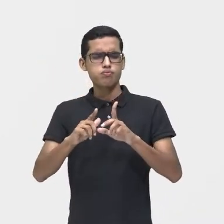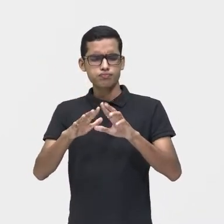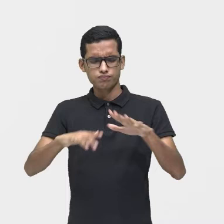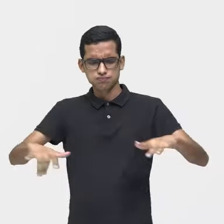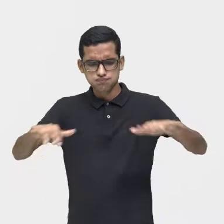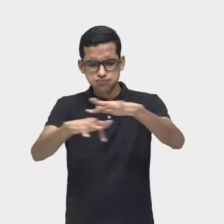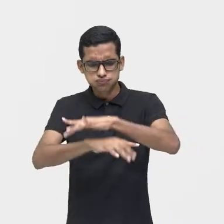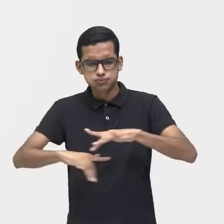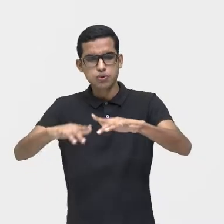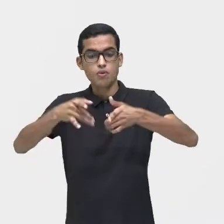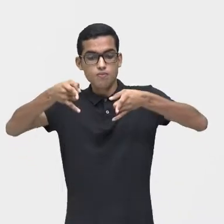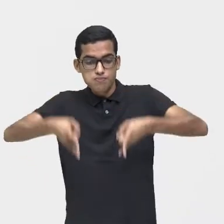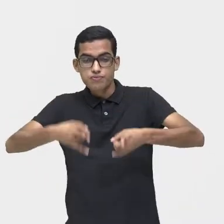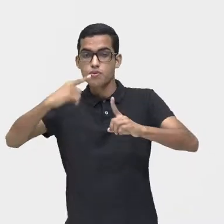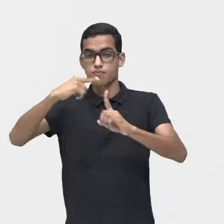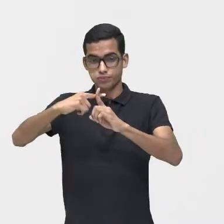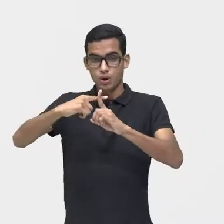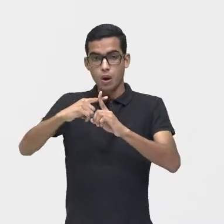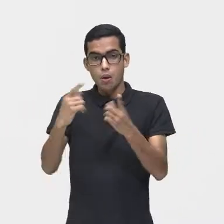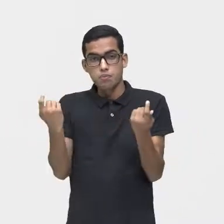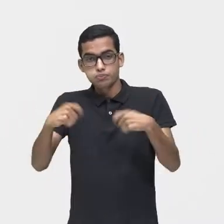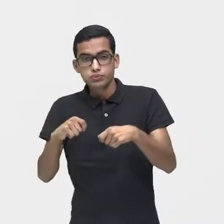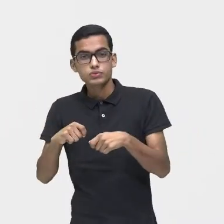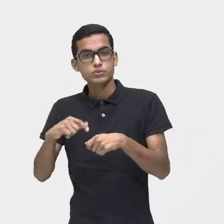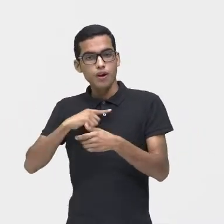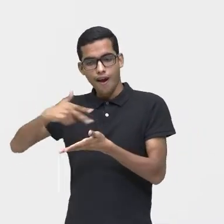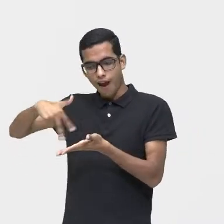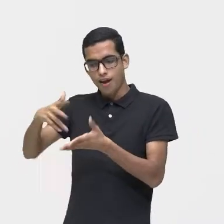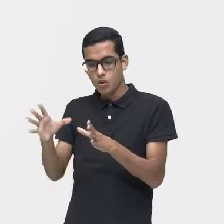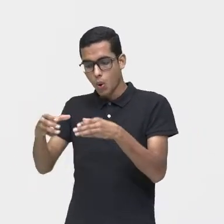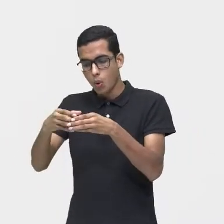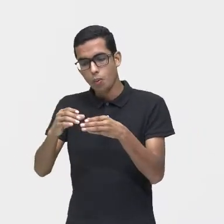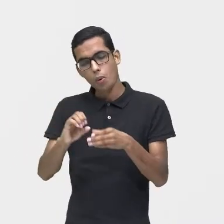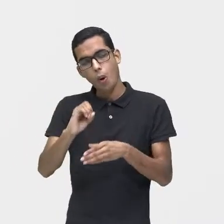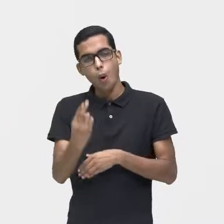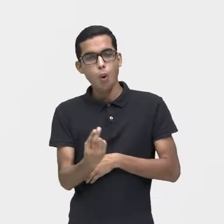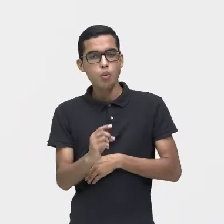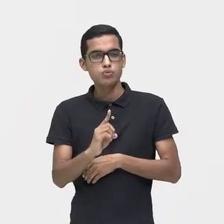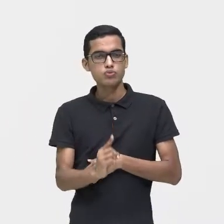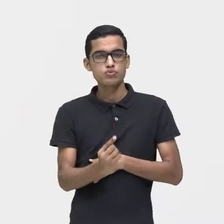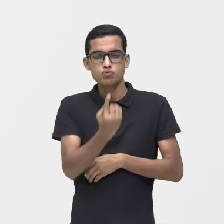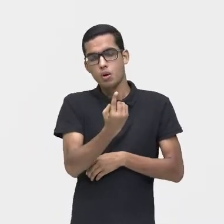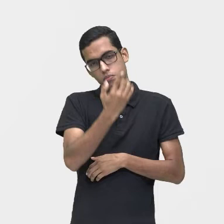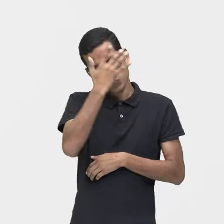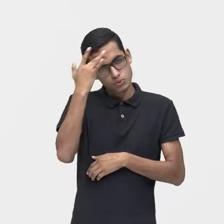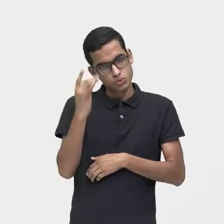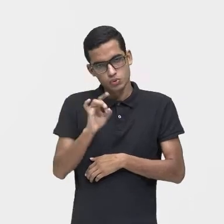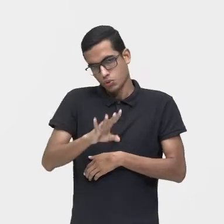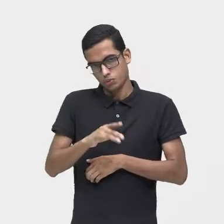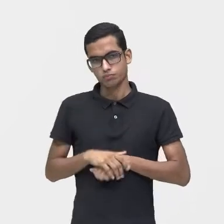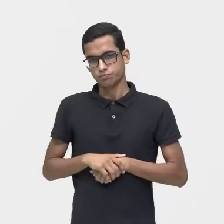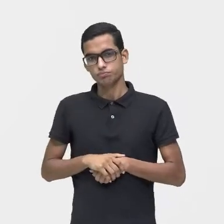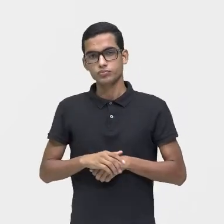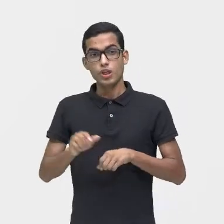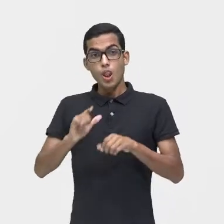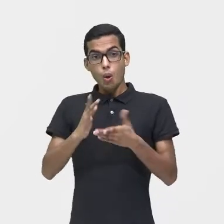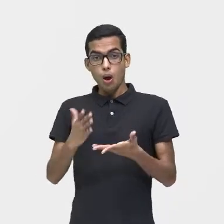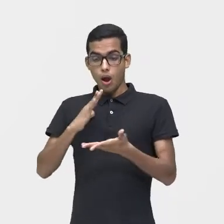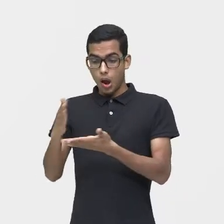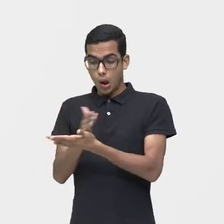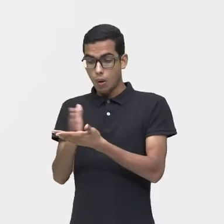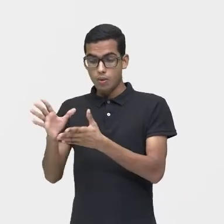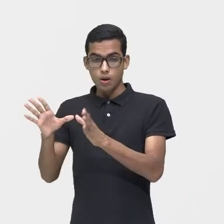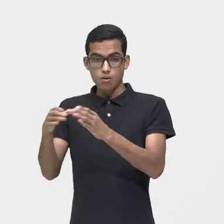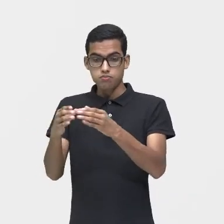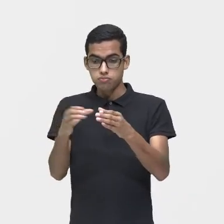ser realizadas em grupos ou mesmo por um único indivíduo. Entretanto, algumas das danças indígenas sagradas